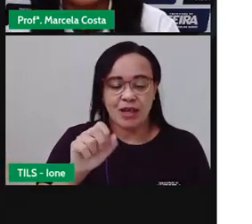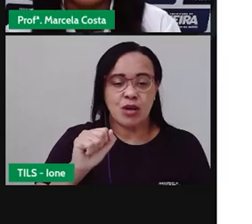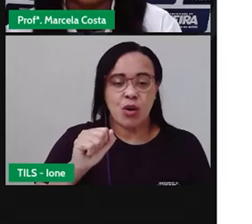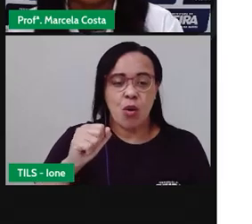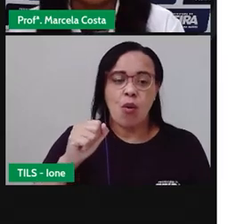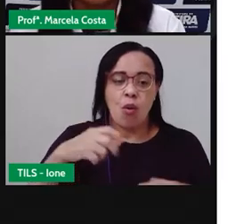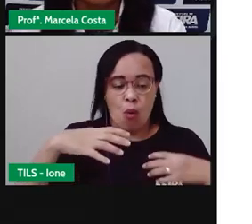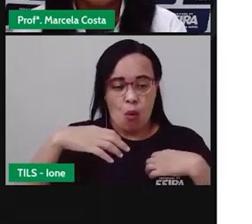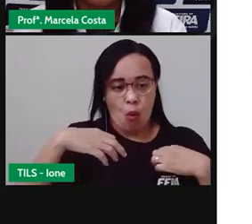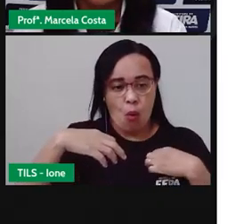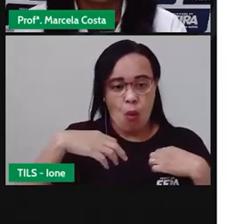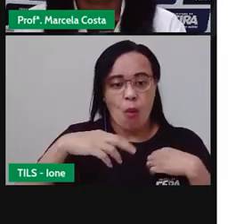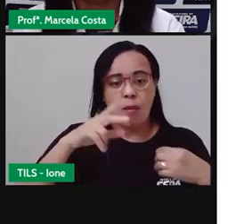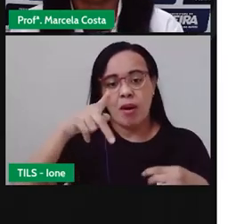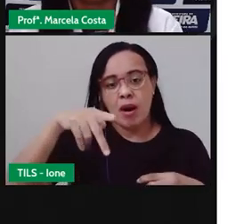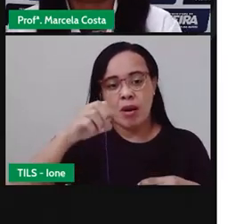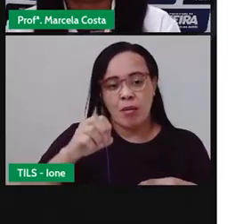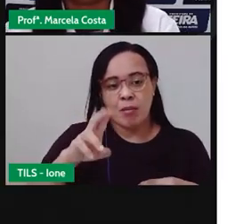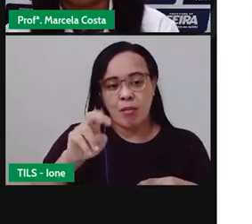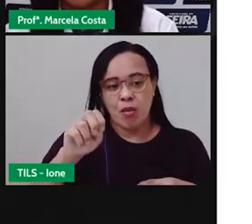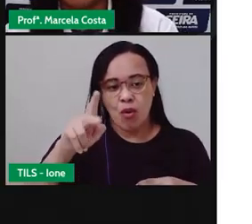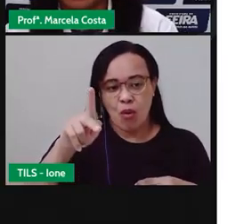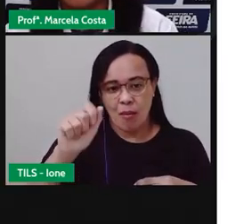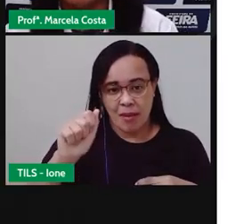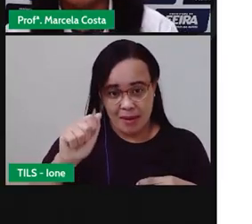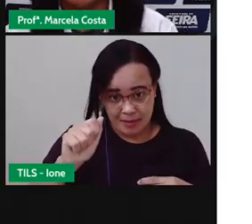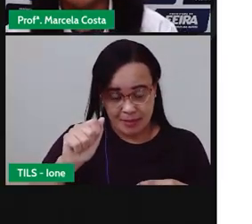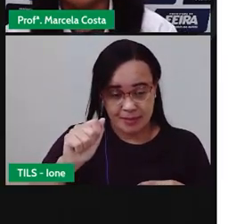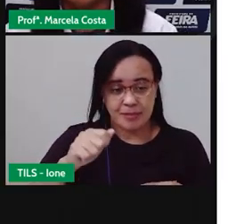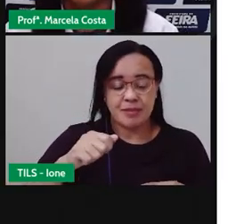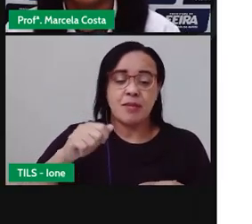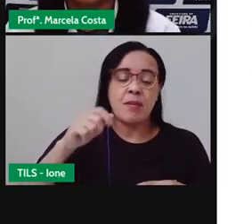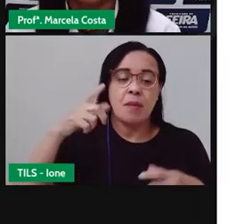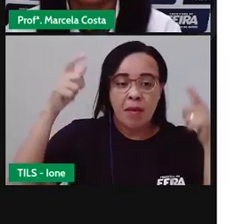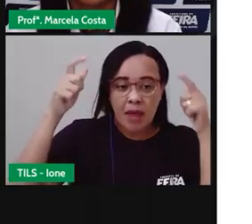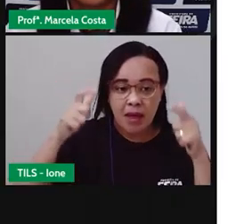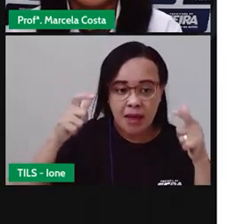pei, Roma virou poma.